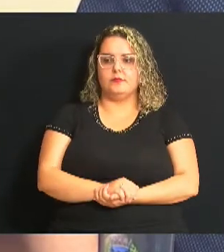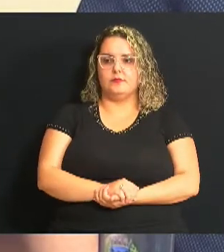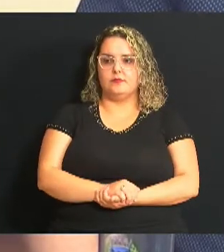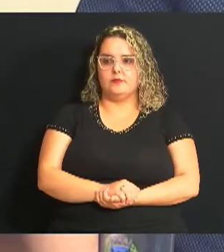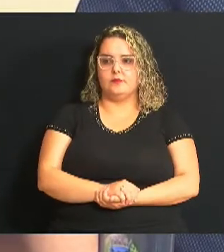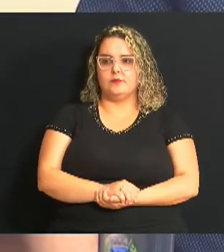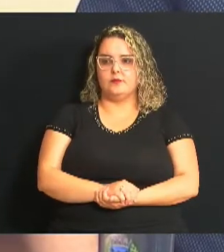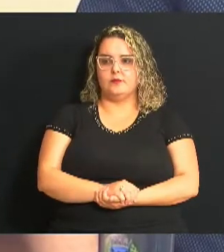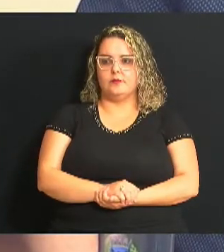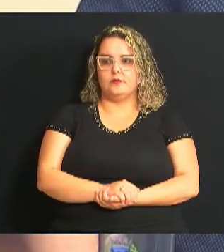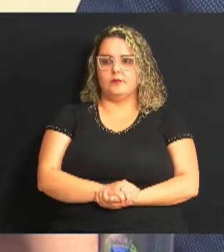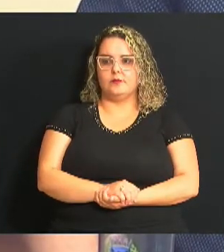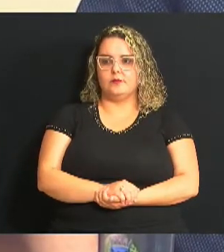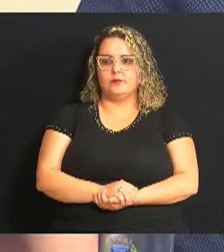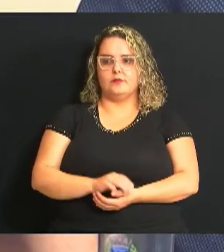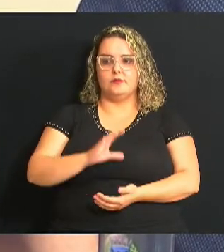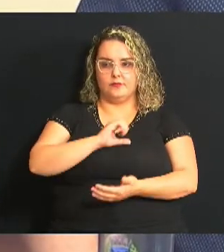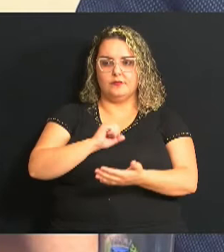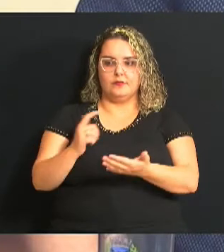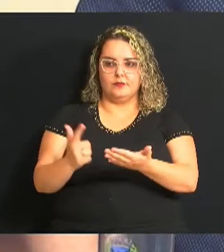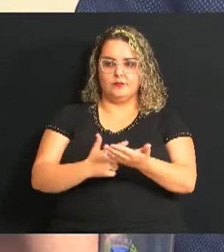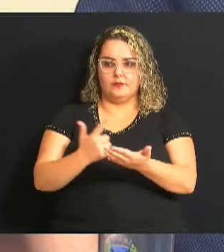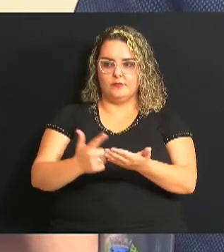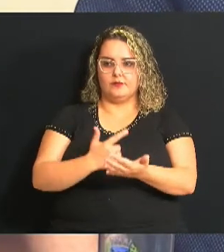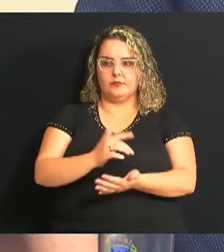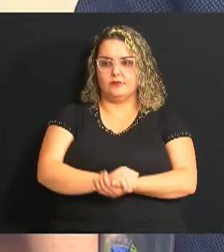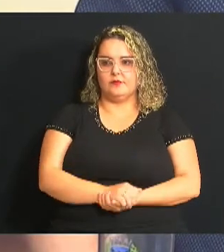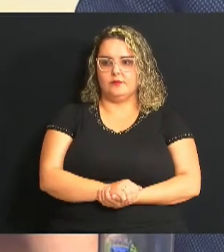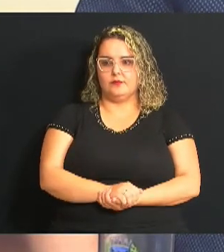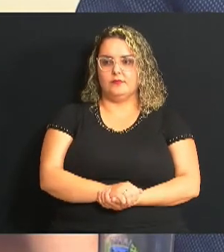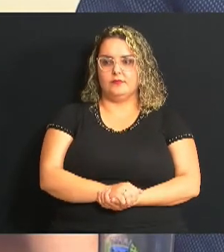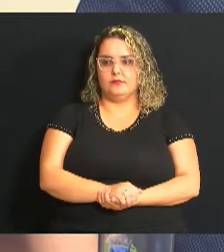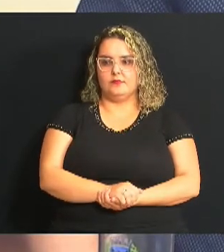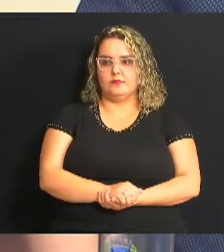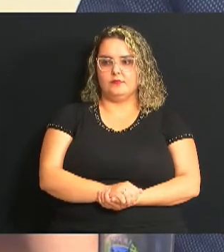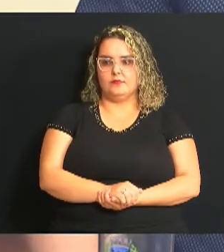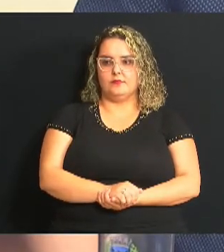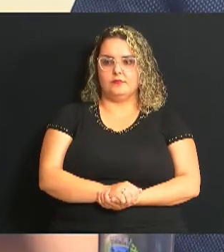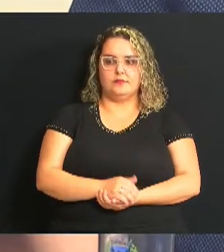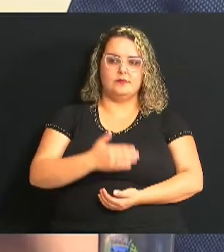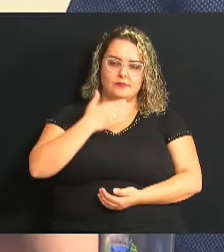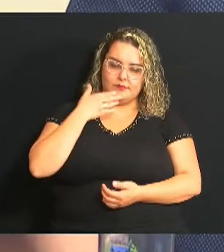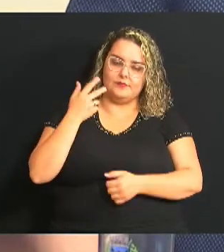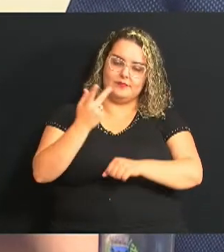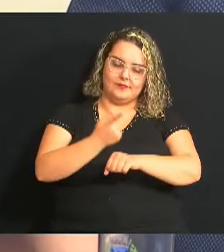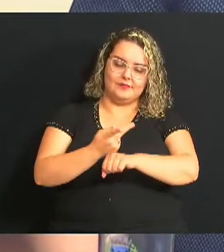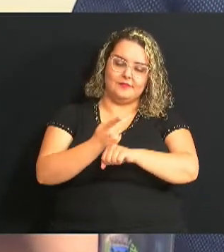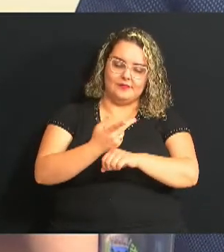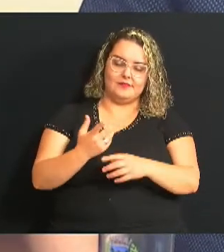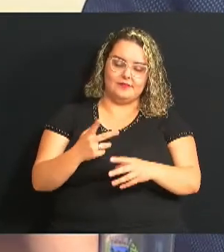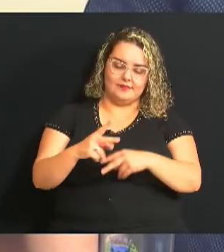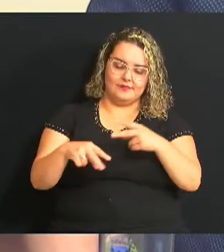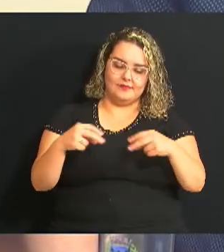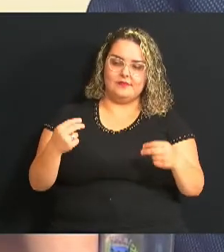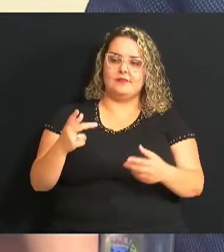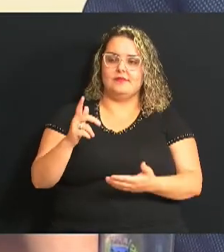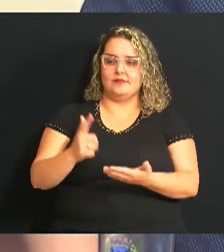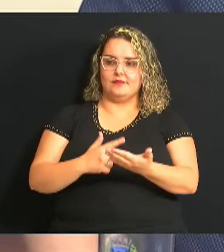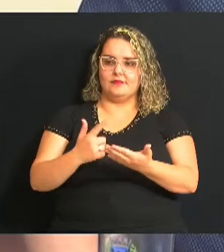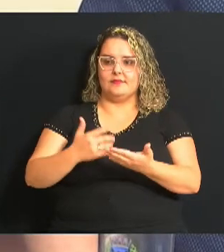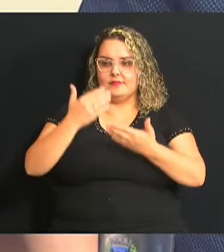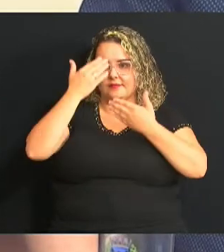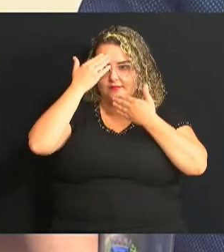Eu gosto de livros. O melhor presente que eu recebo são livros, né? Eu quero agradecer aqui ao